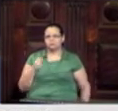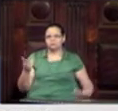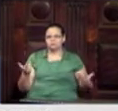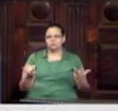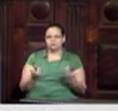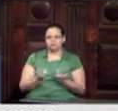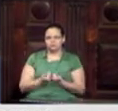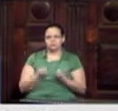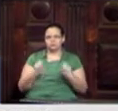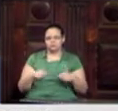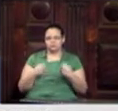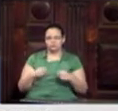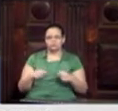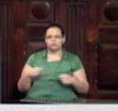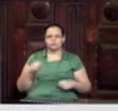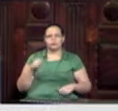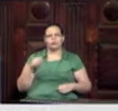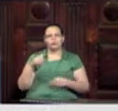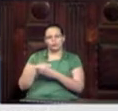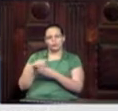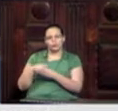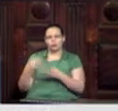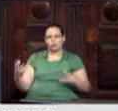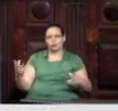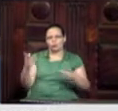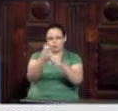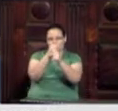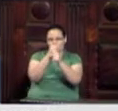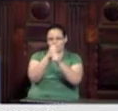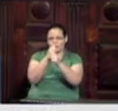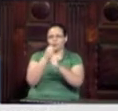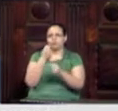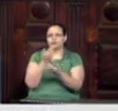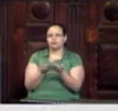de que você tem que somar votos para derrotar